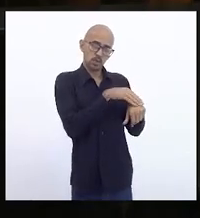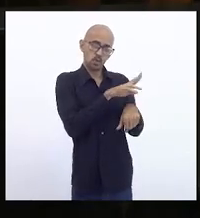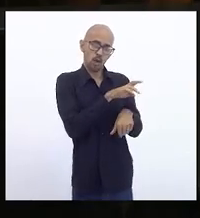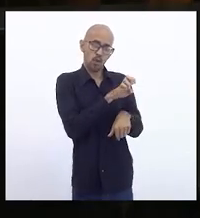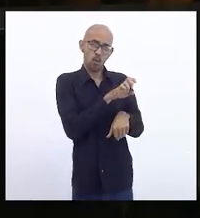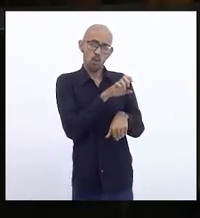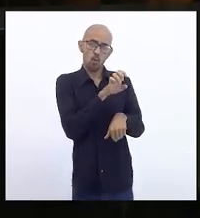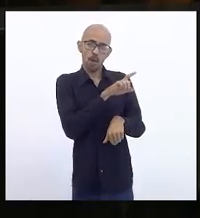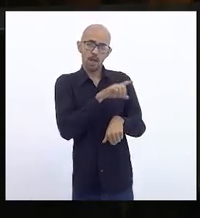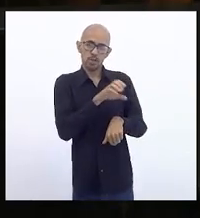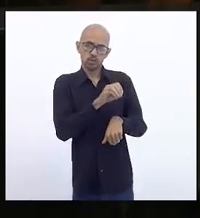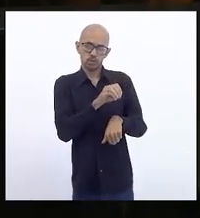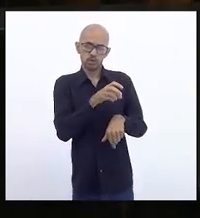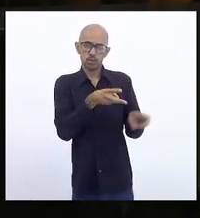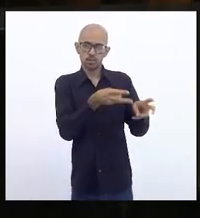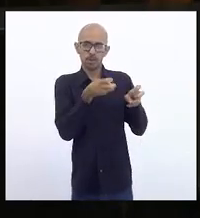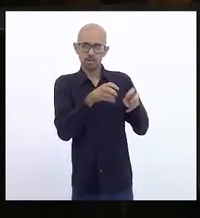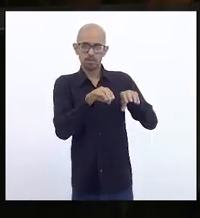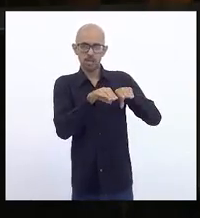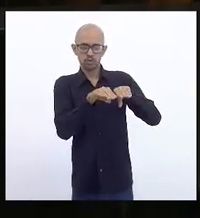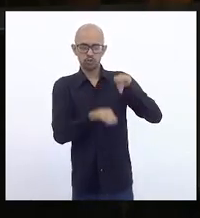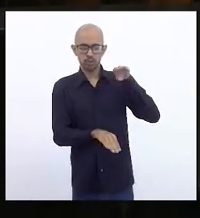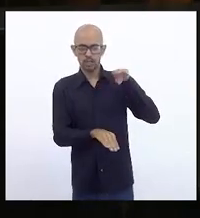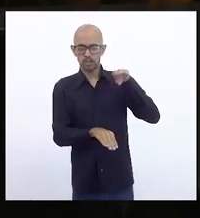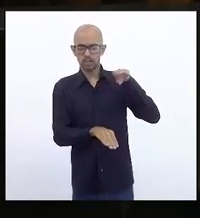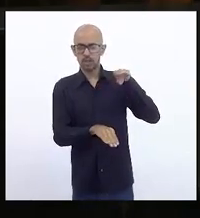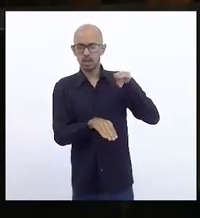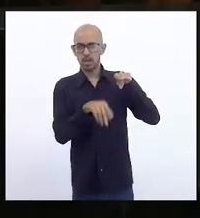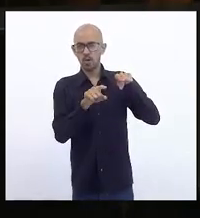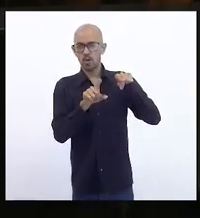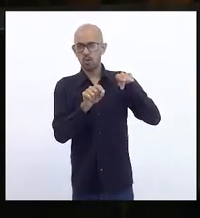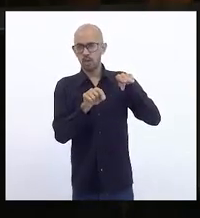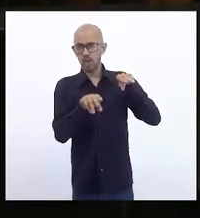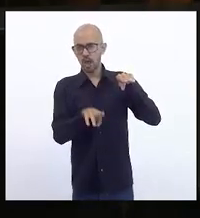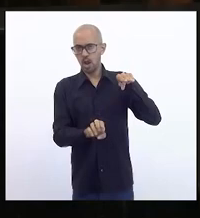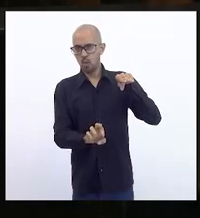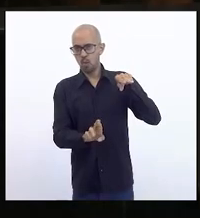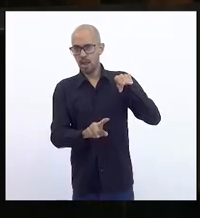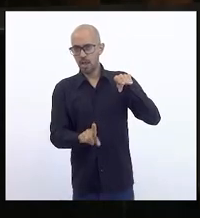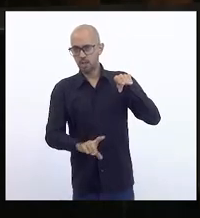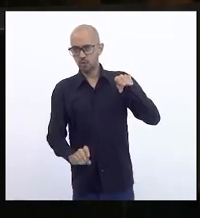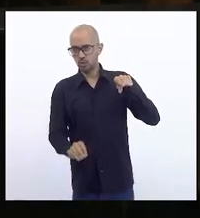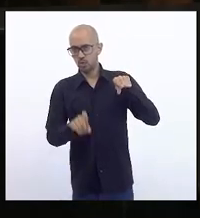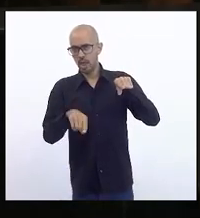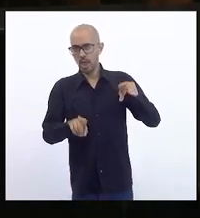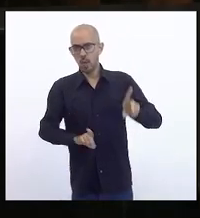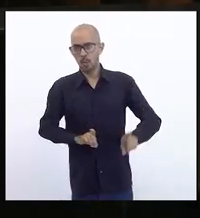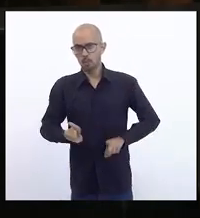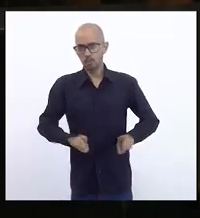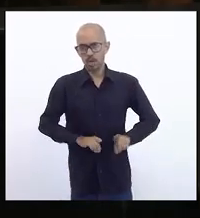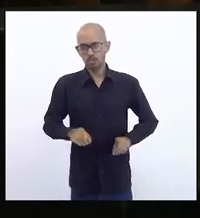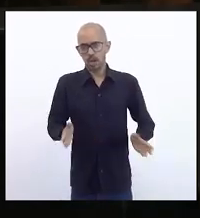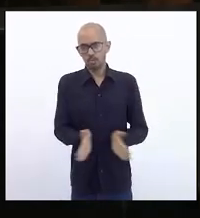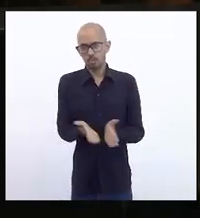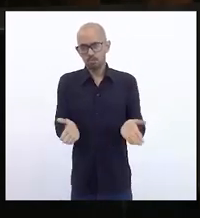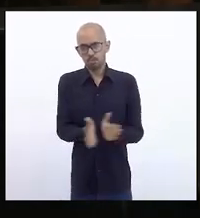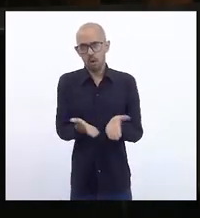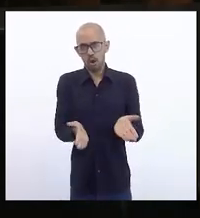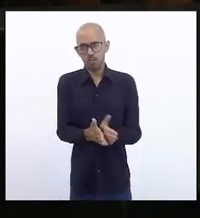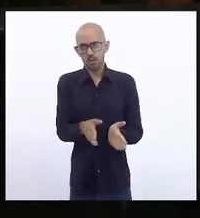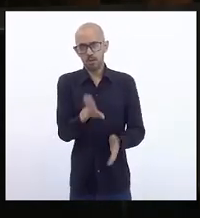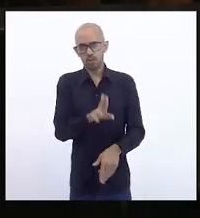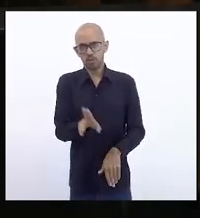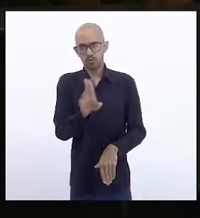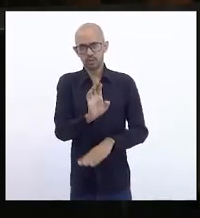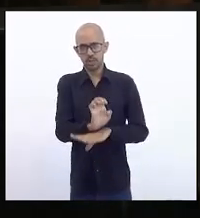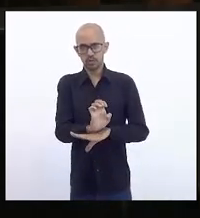olhava com discrepância e olhando a UESO como o primo menos desfavorecido da família das universidades do